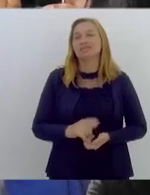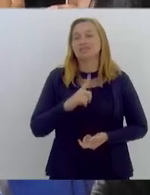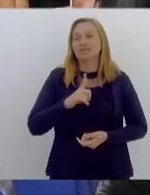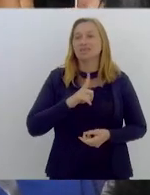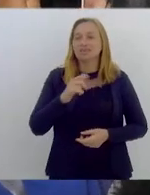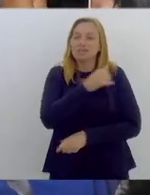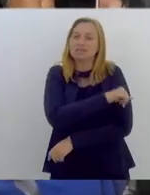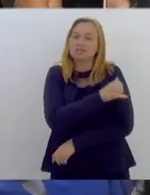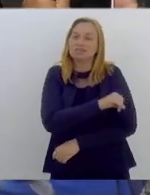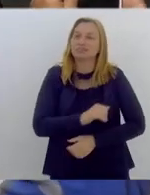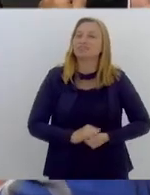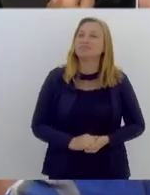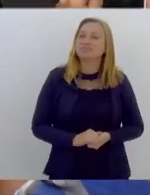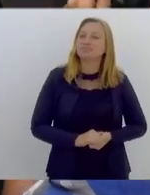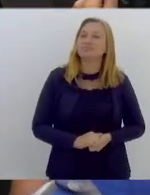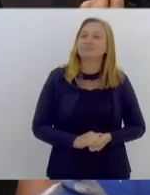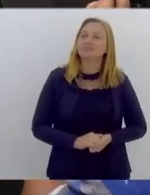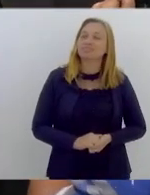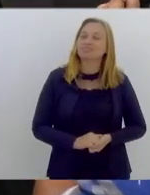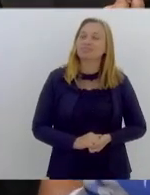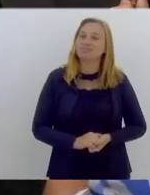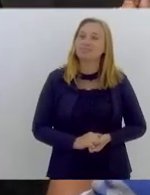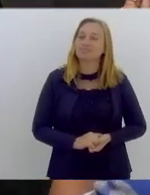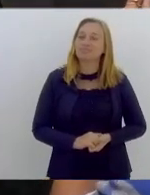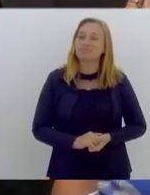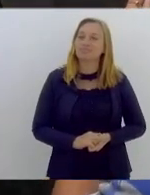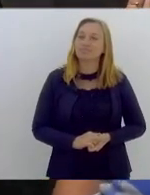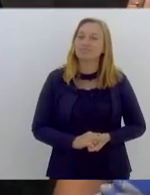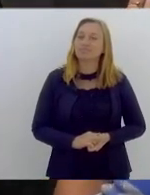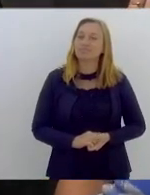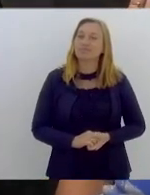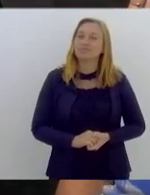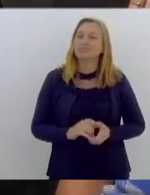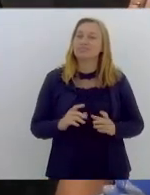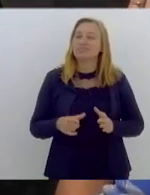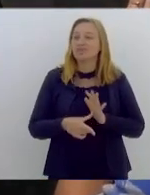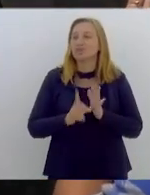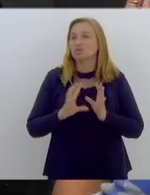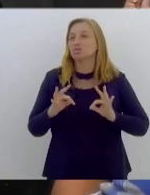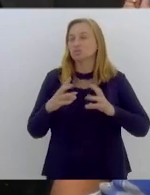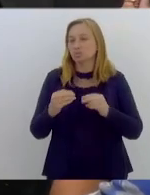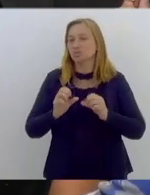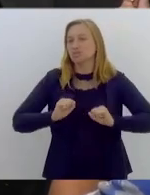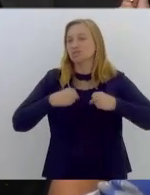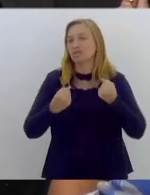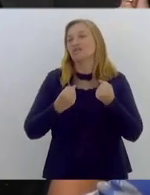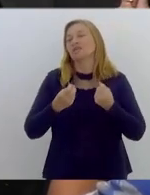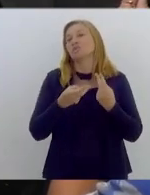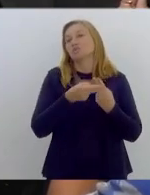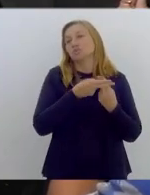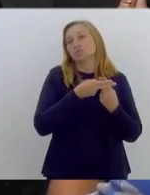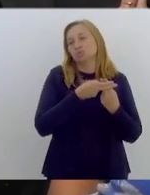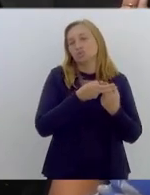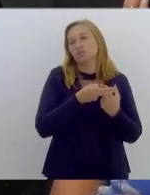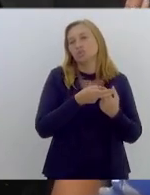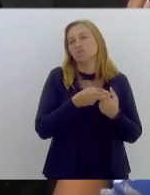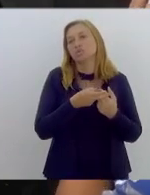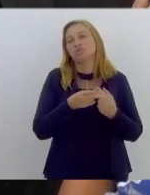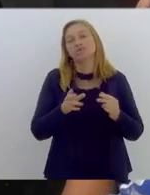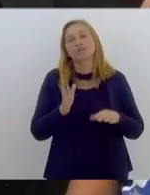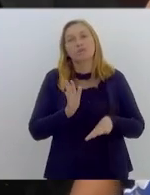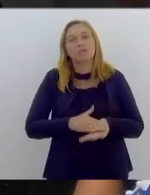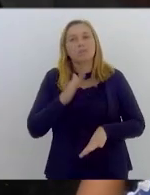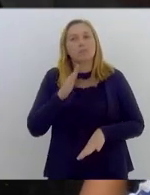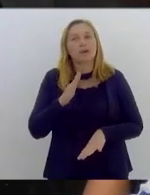Janeiro, mas tem a ver uma coisa com a outra, porque significa, antes de mais nada, a defesa do SUS e a defesa de um SUS